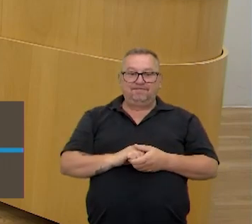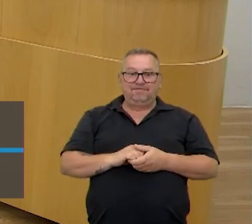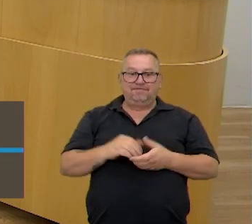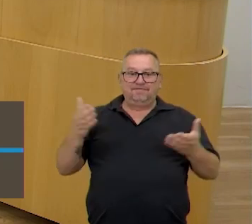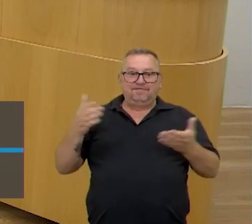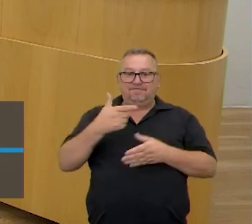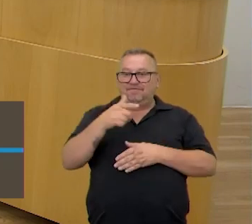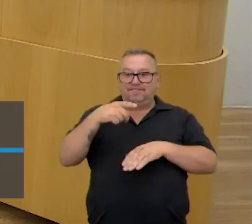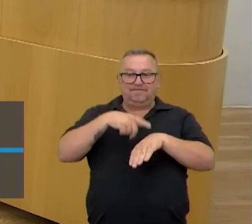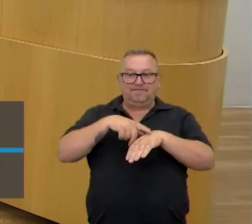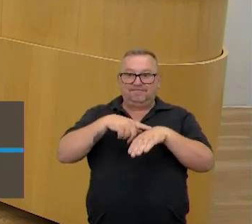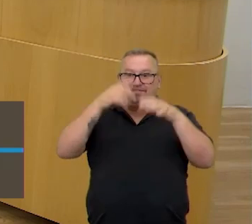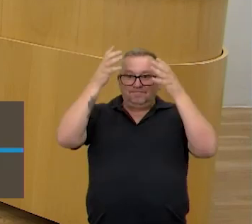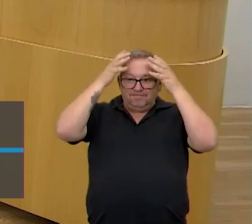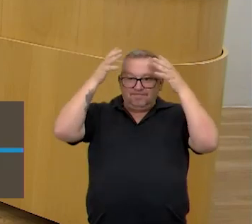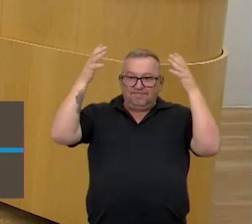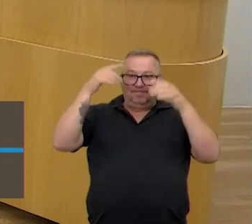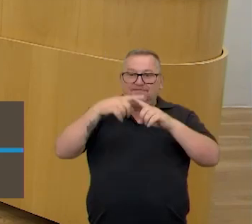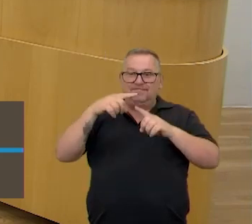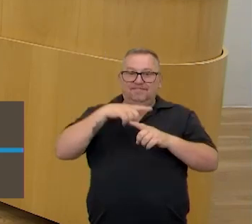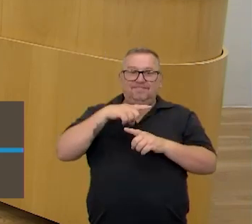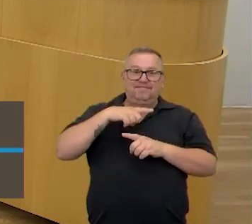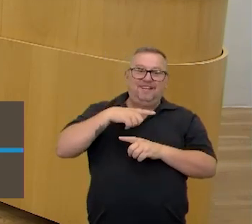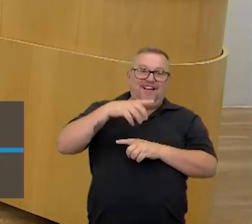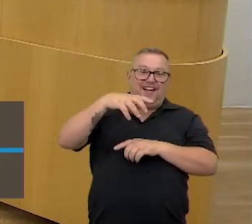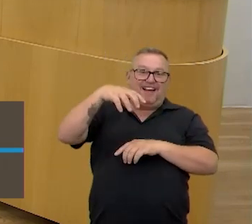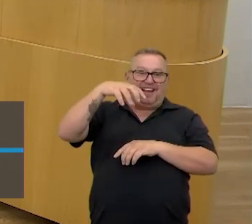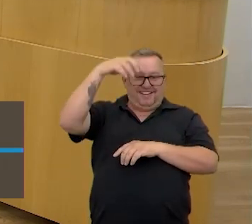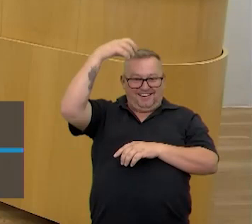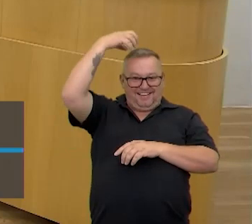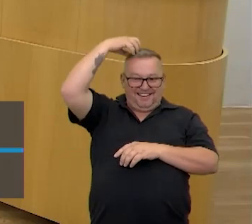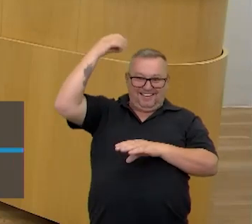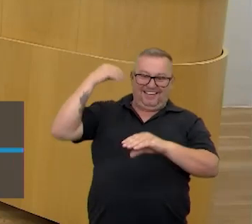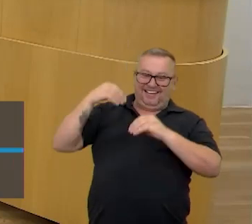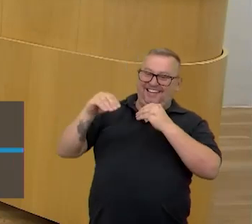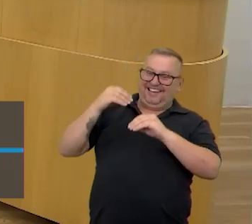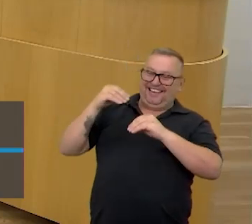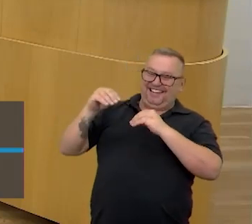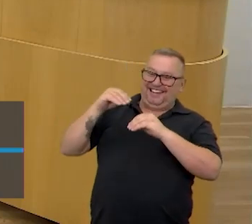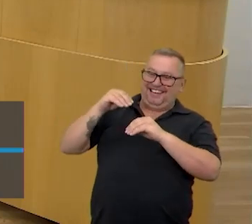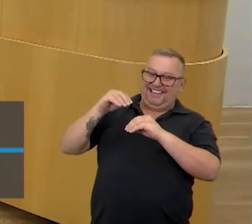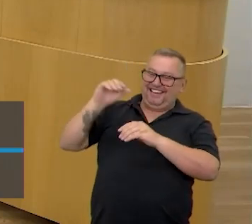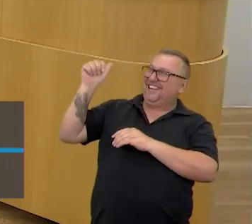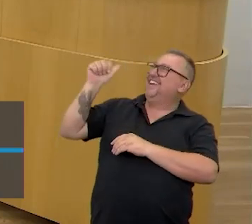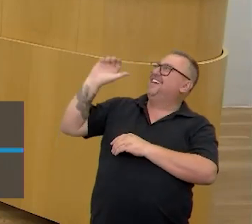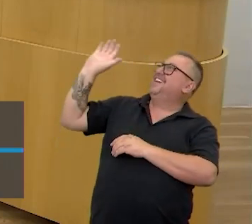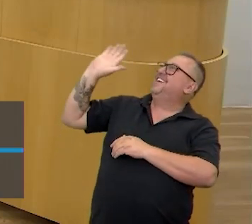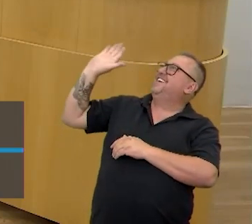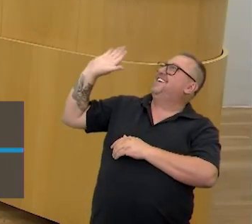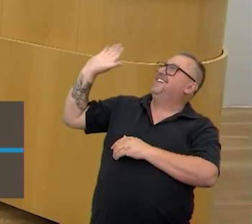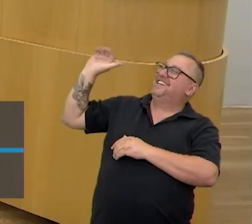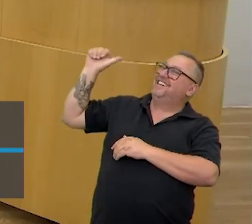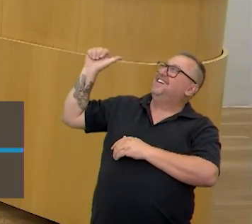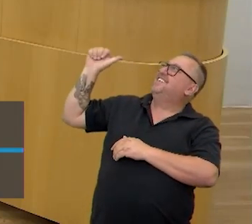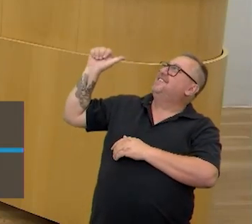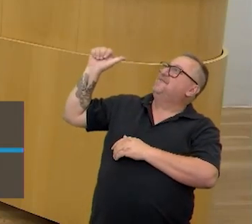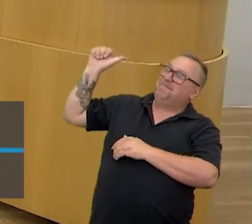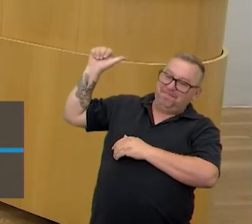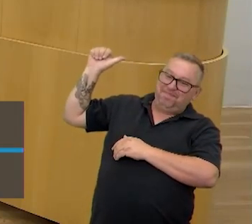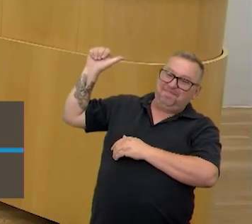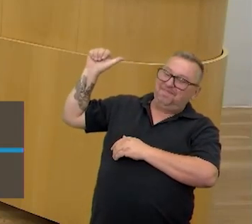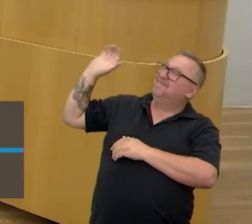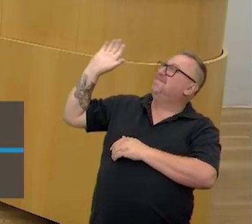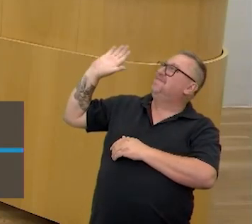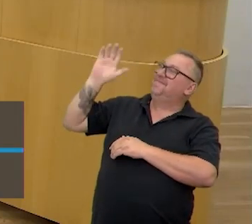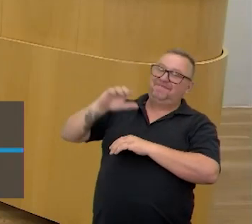momento cabeção. Não tem o momento cabeção, mas tem o rei do meme. Rei do meme. Quem é o rei do meme? Tá aqui o Sidney, o nosso intérprete de